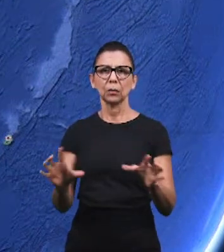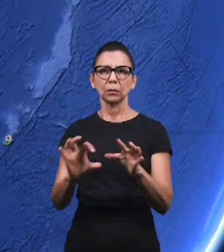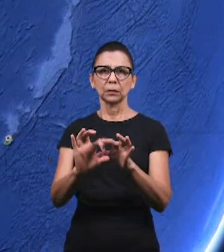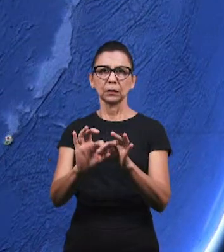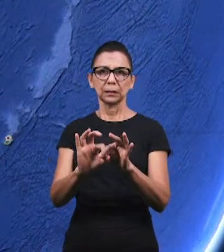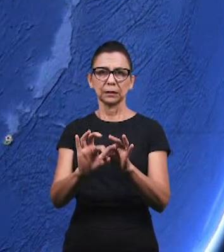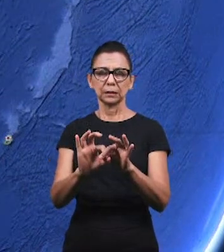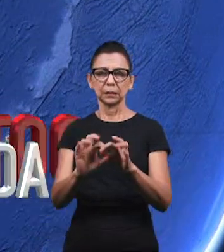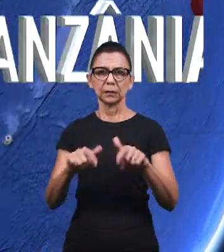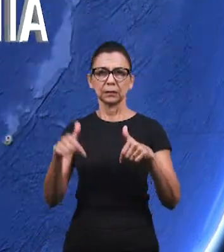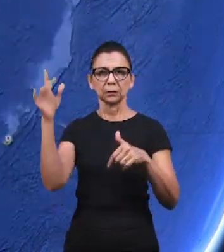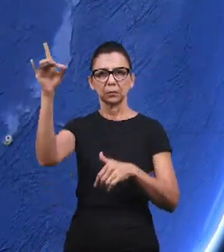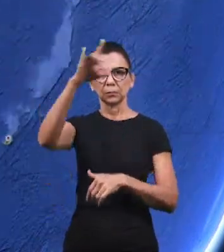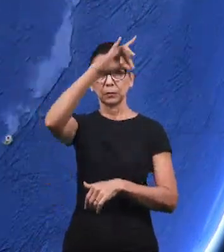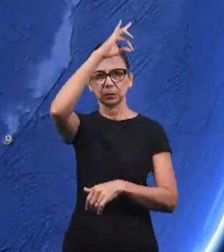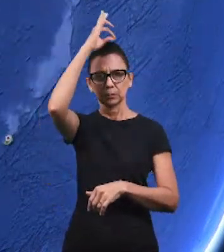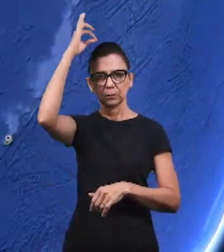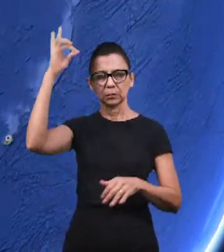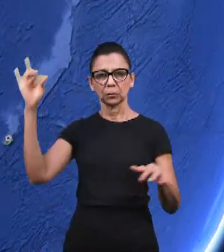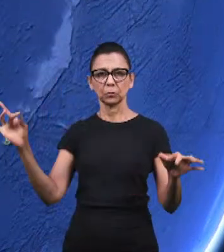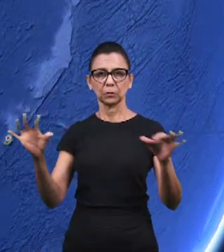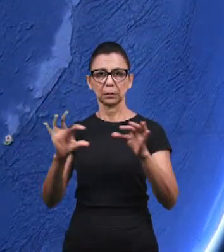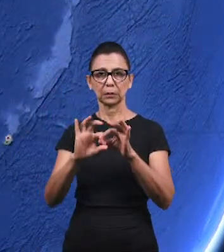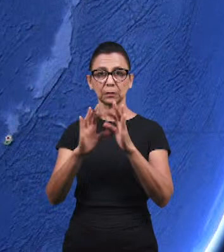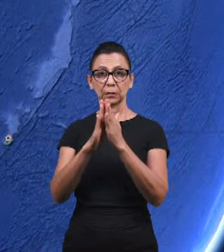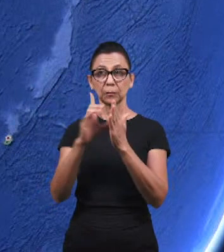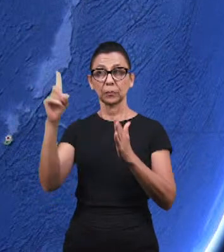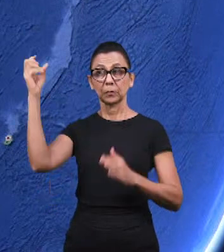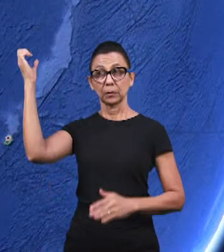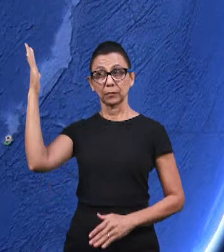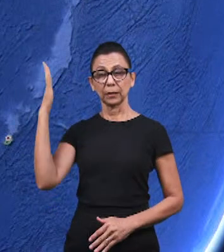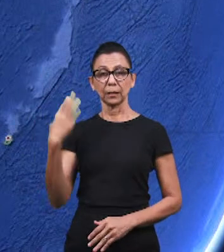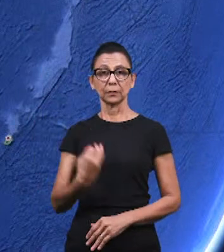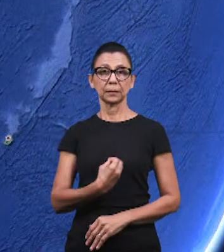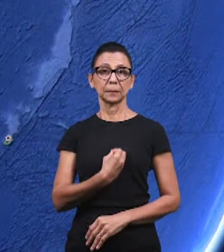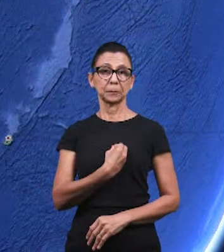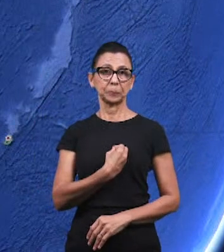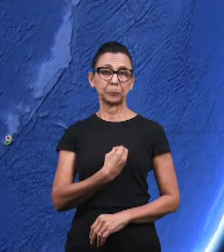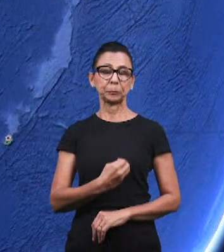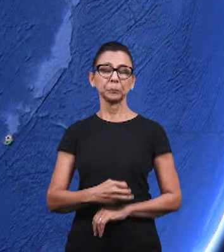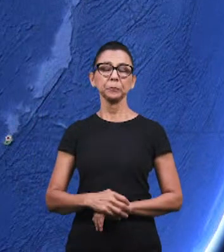do Espírito Santo de Deus e unidas pela Palavra Viva.